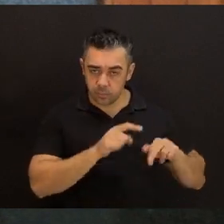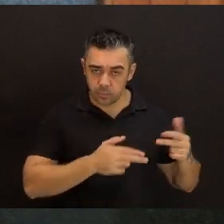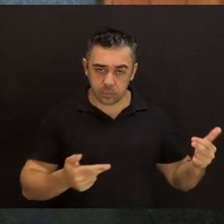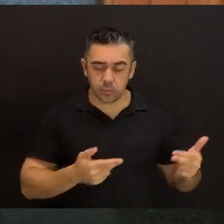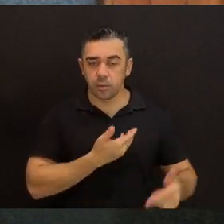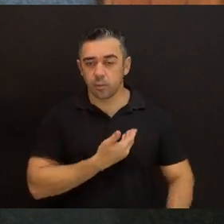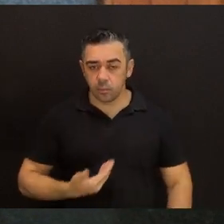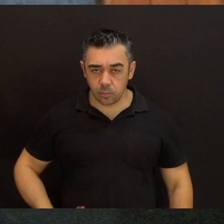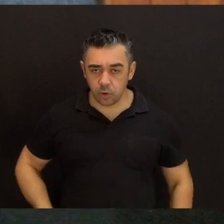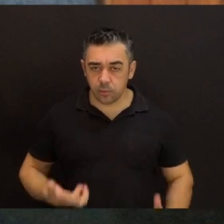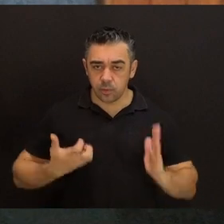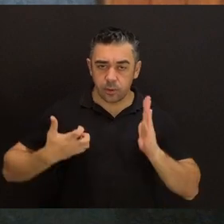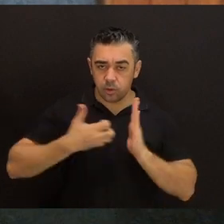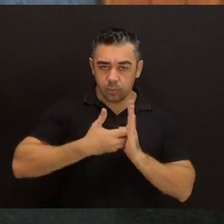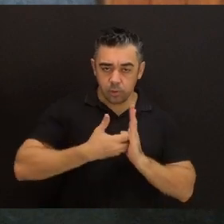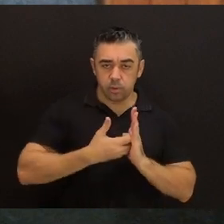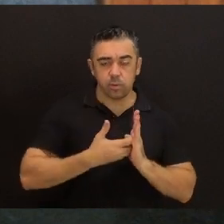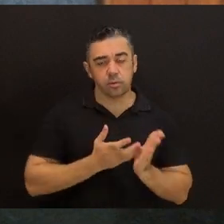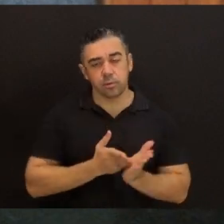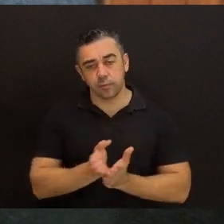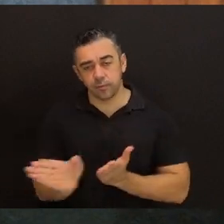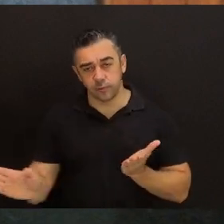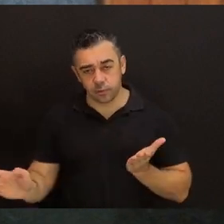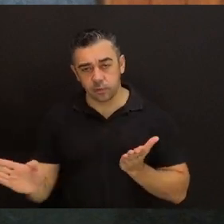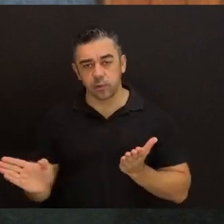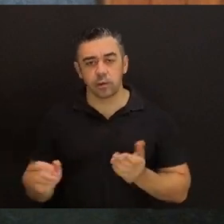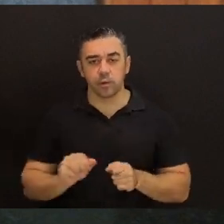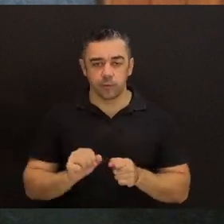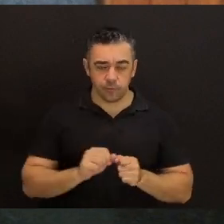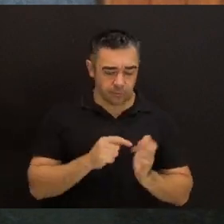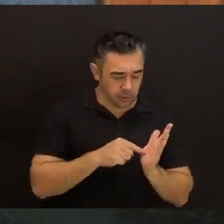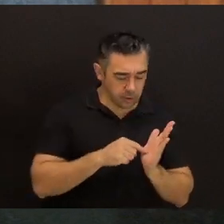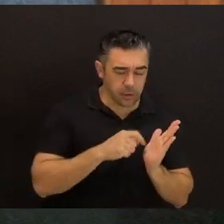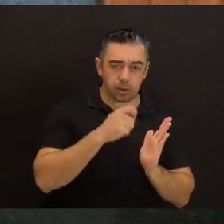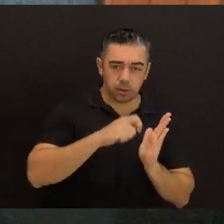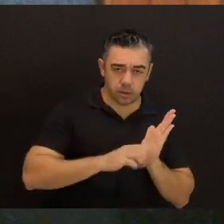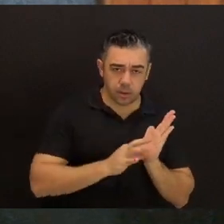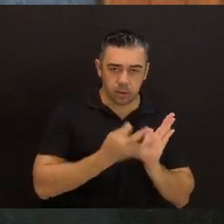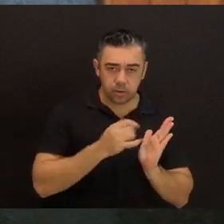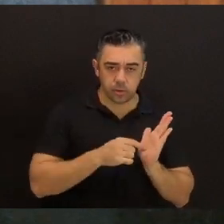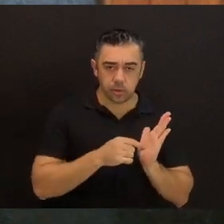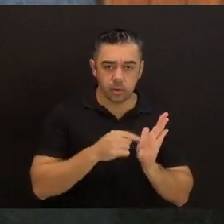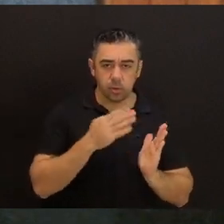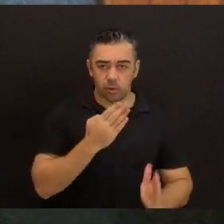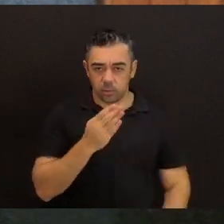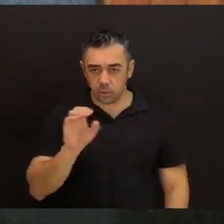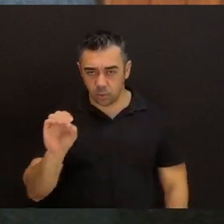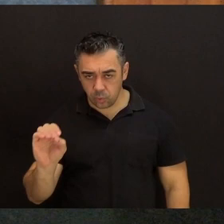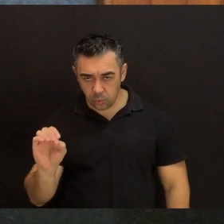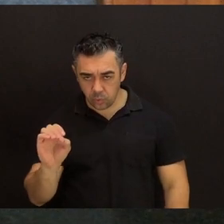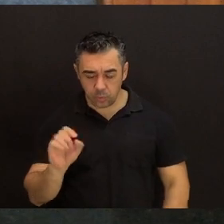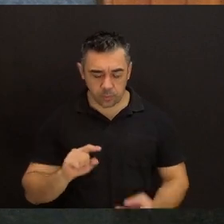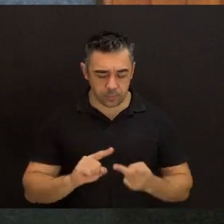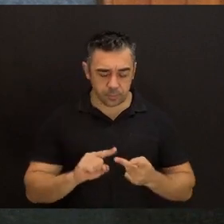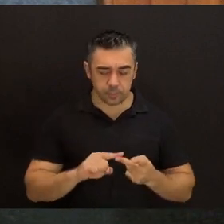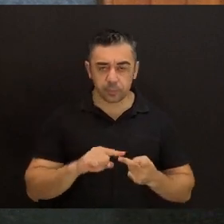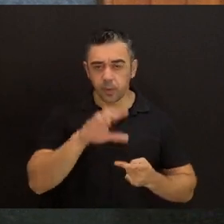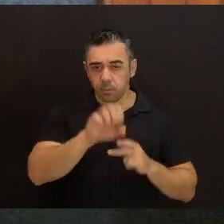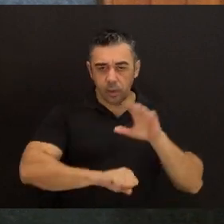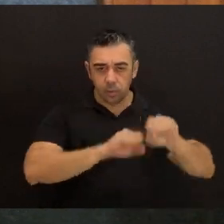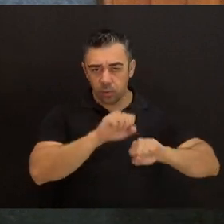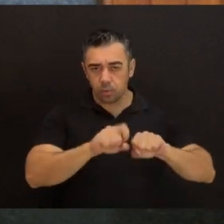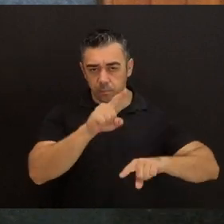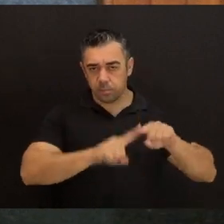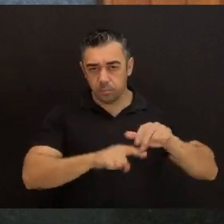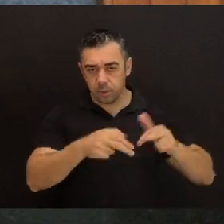desviados isso gerou a confecção e um boletim de ocorrência Nós aprendemos os objetos que nós tínhamos certeza naquele momento que